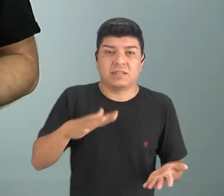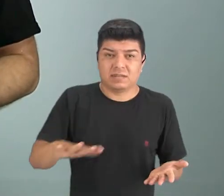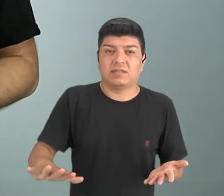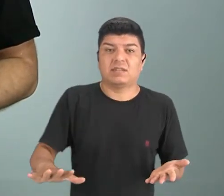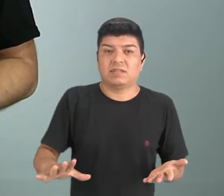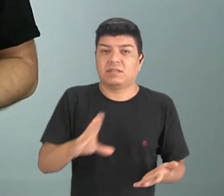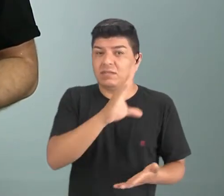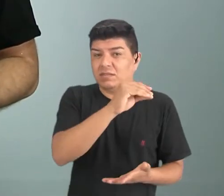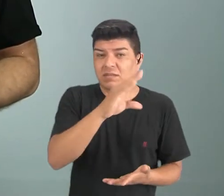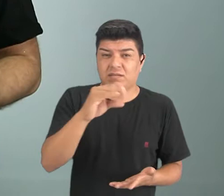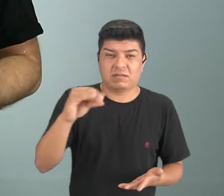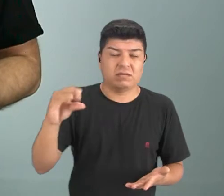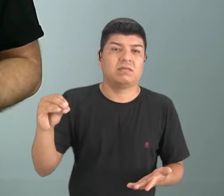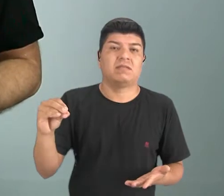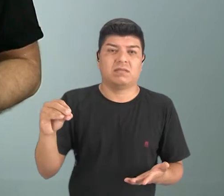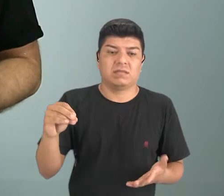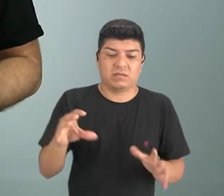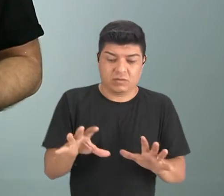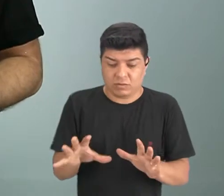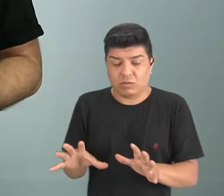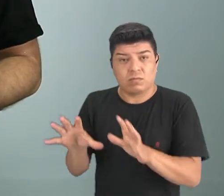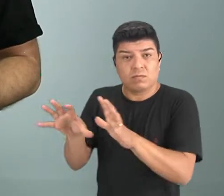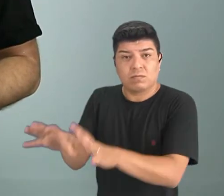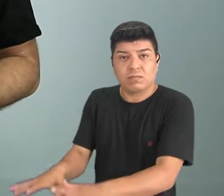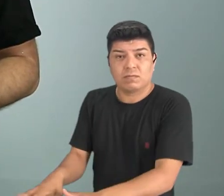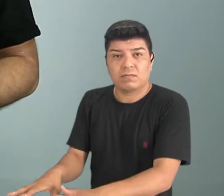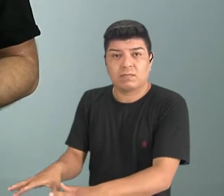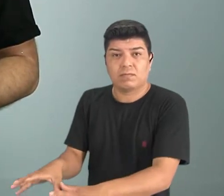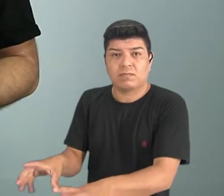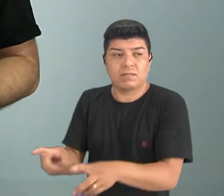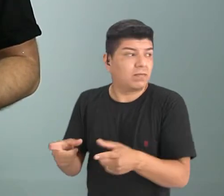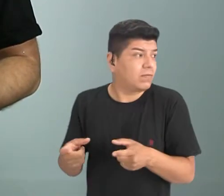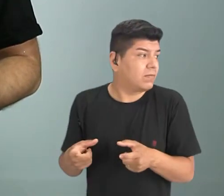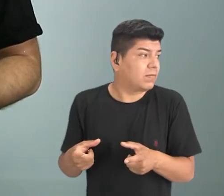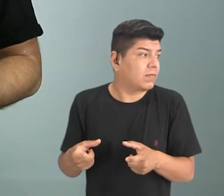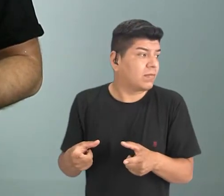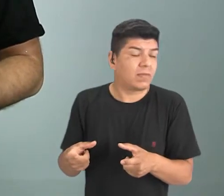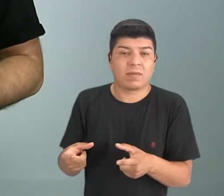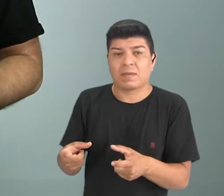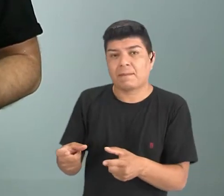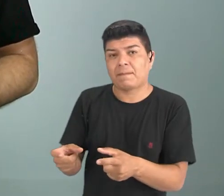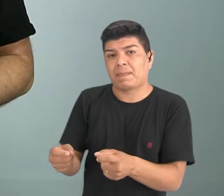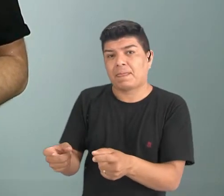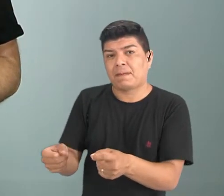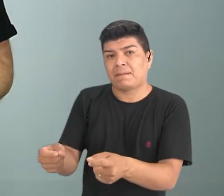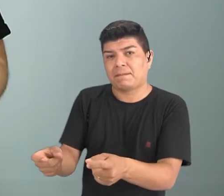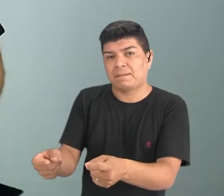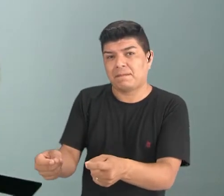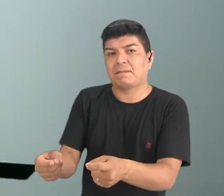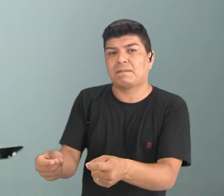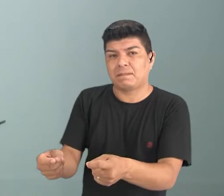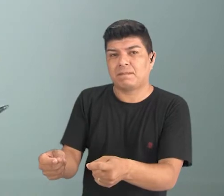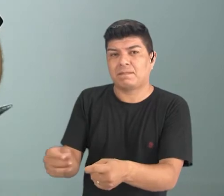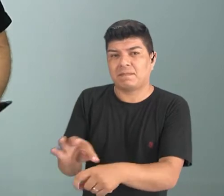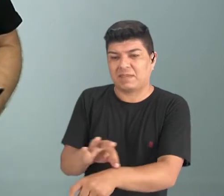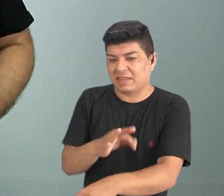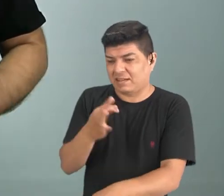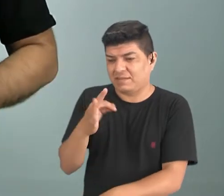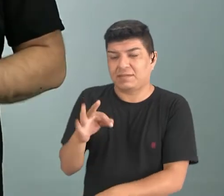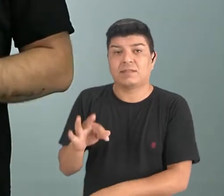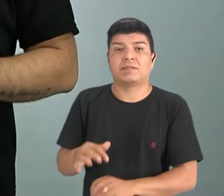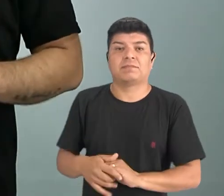um adolescente, qualquer pessoa, e colocar num formigueiro? É muito triste, né? Então, eles não